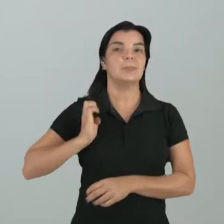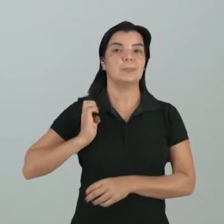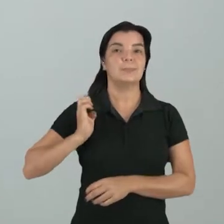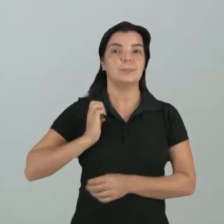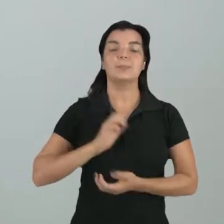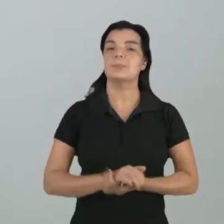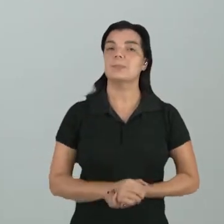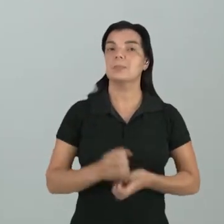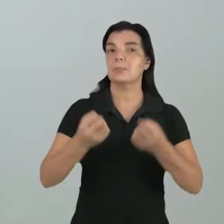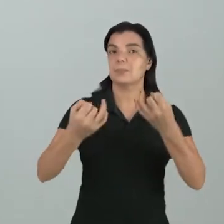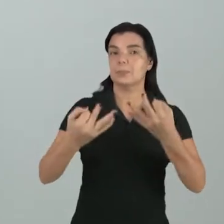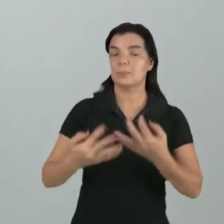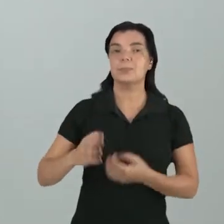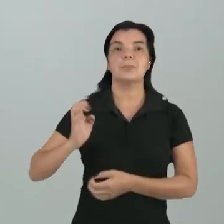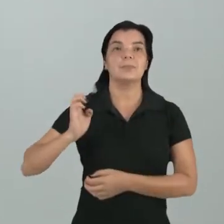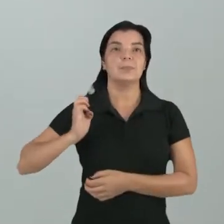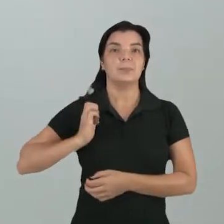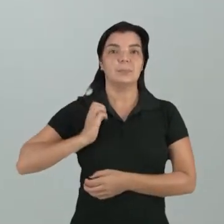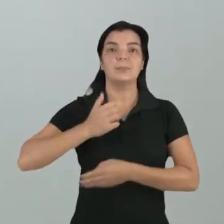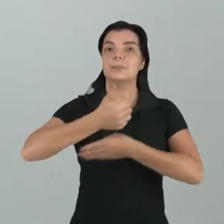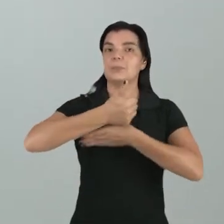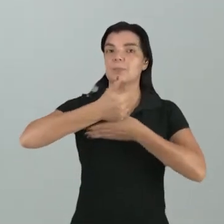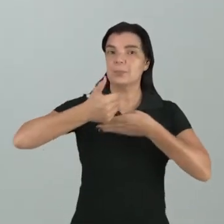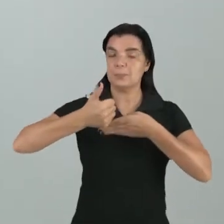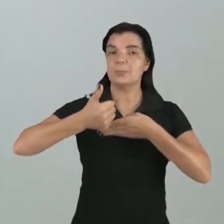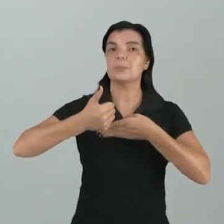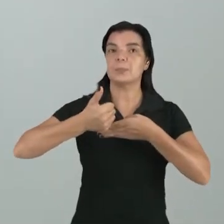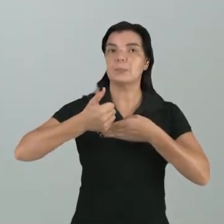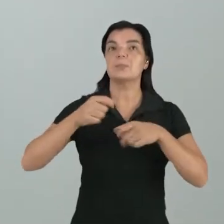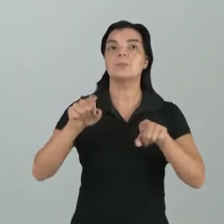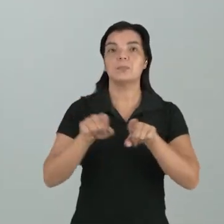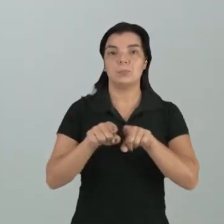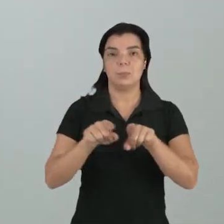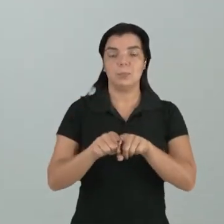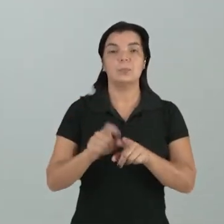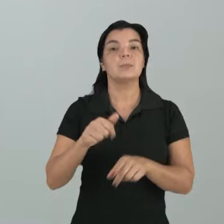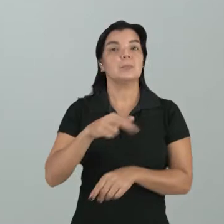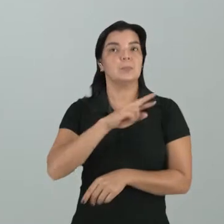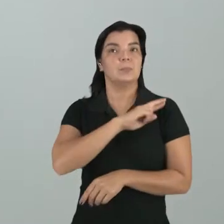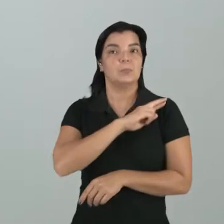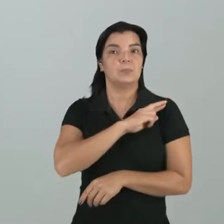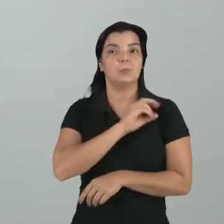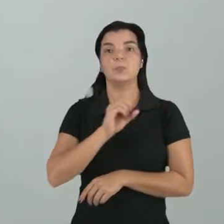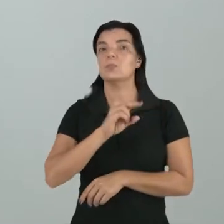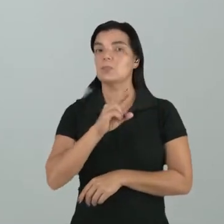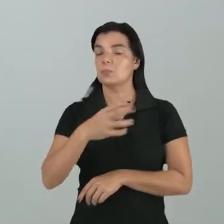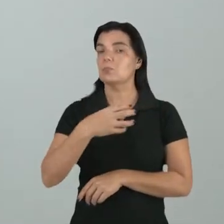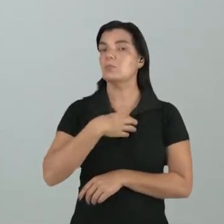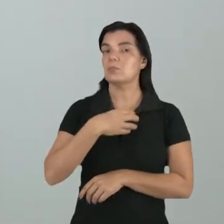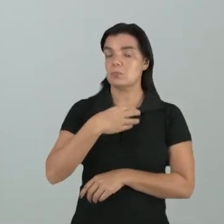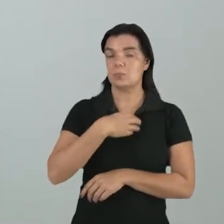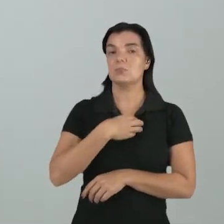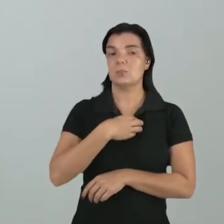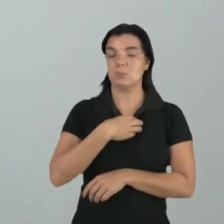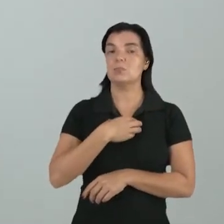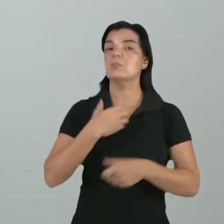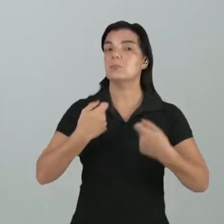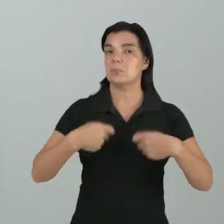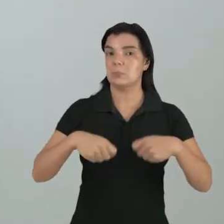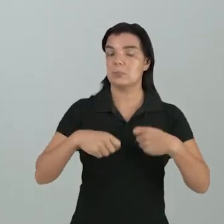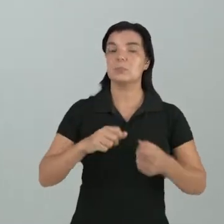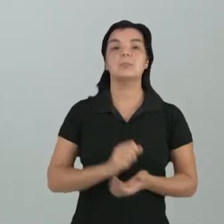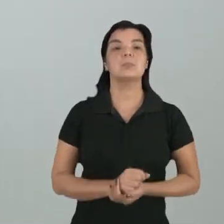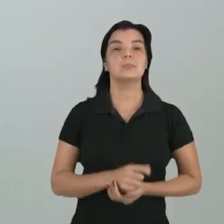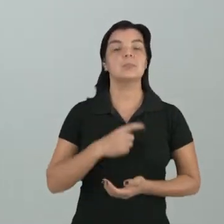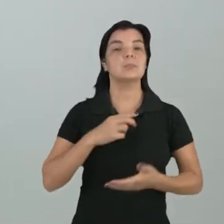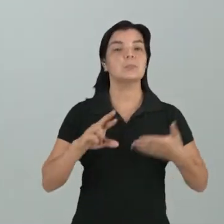ética. Hoje nós vamos falar sobre ética e moral, uma ação por dever ou uma ação conforme o dever. E